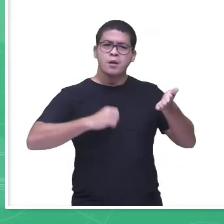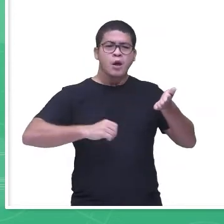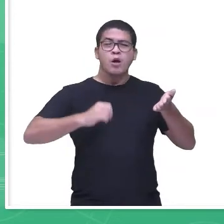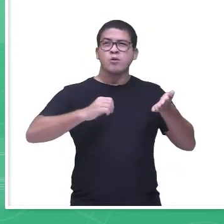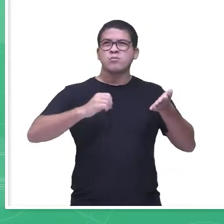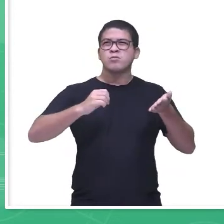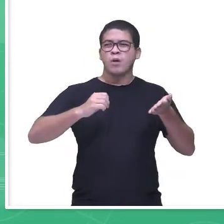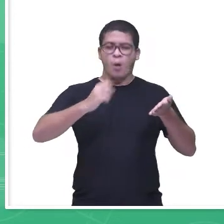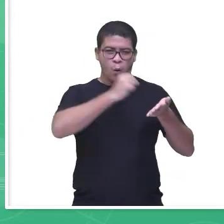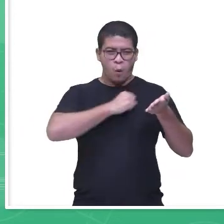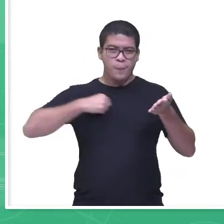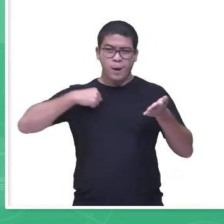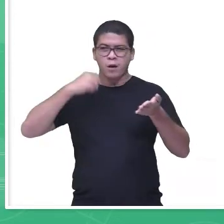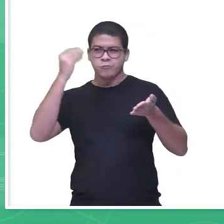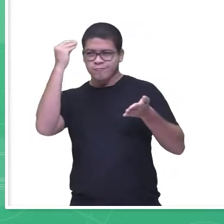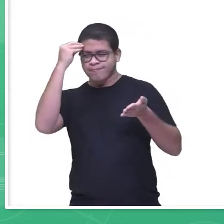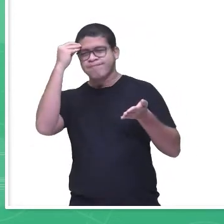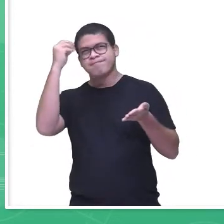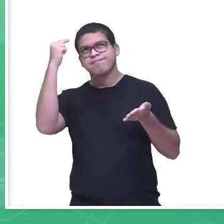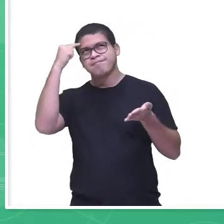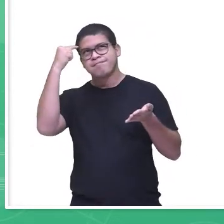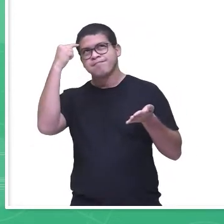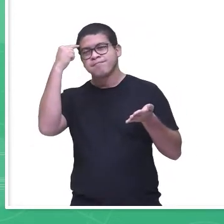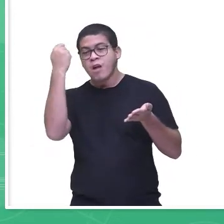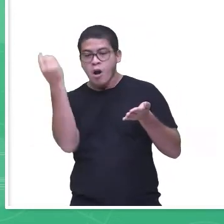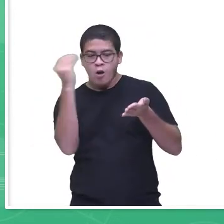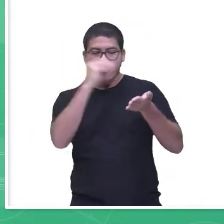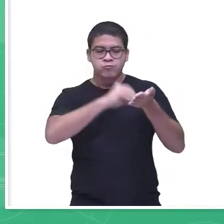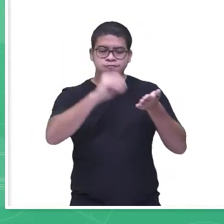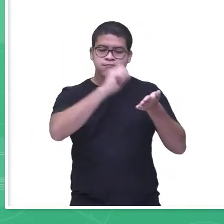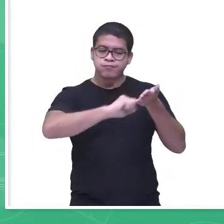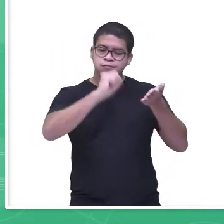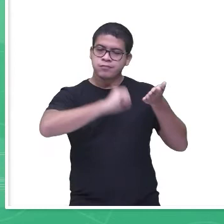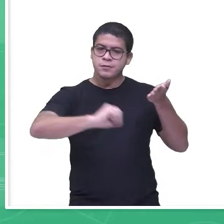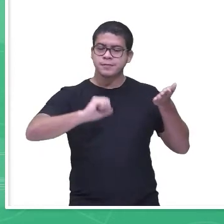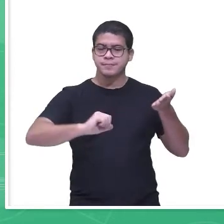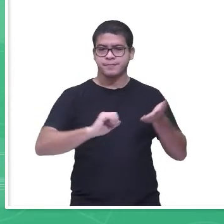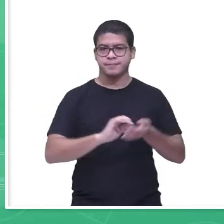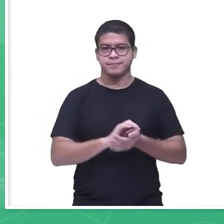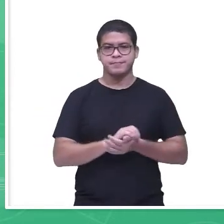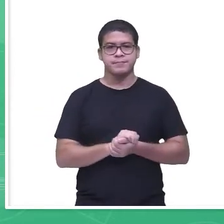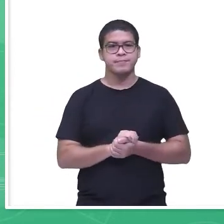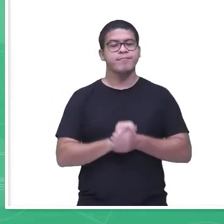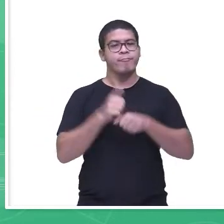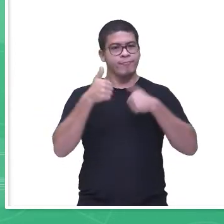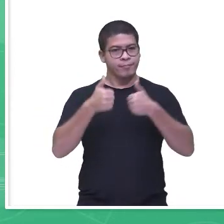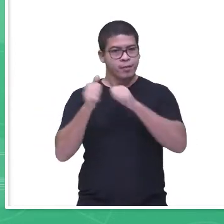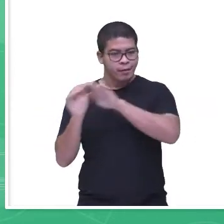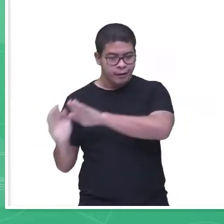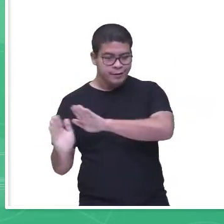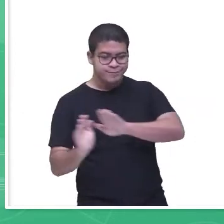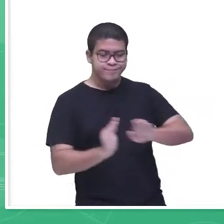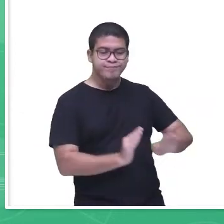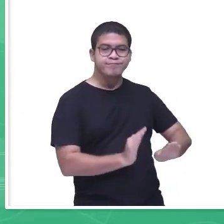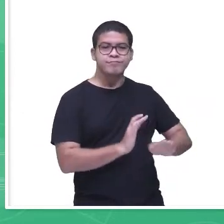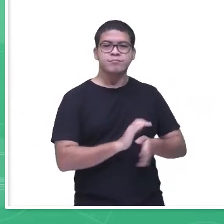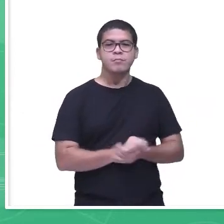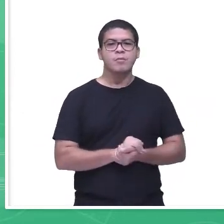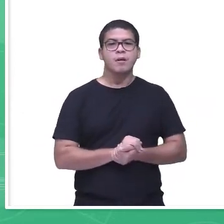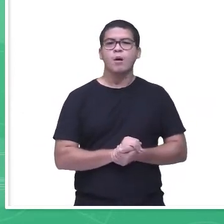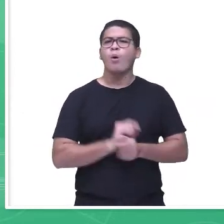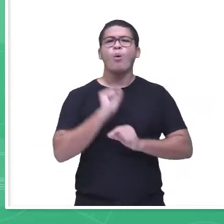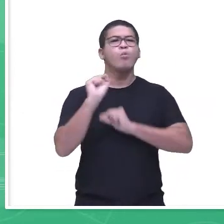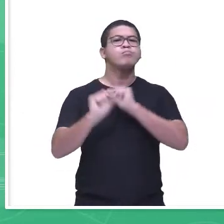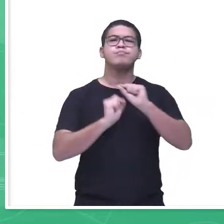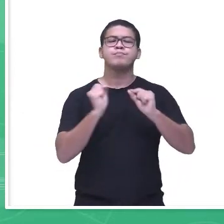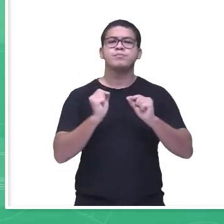pensamento do seu grande mestre Sócrates. Perfeito? Pois bem, para mostrar que os sofistas estavam